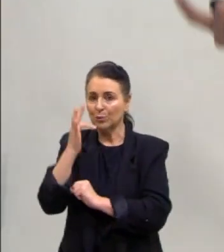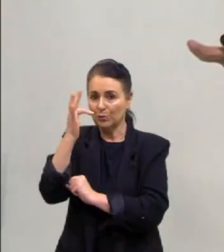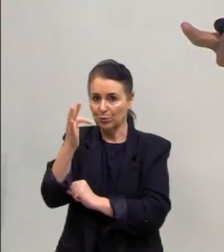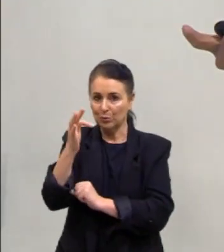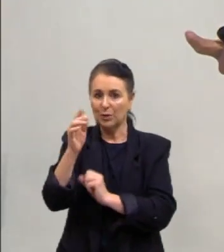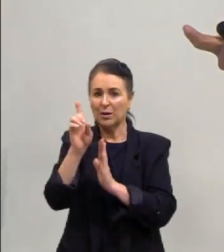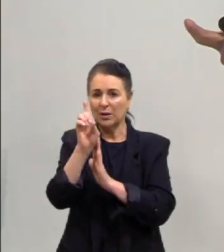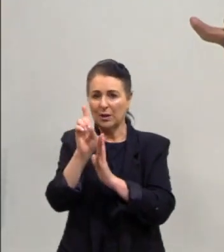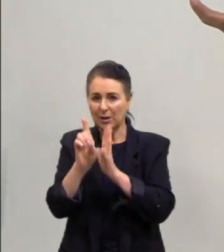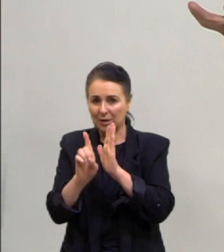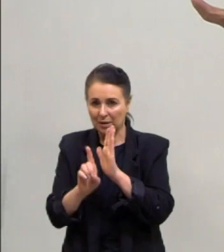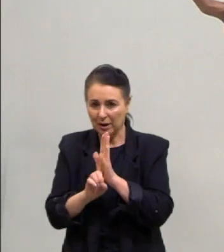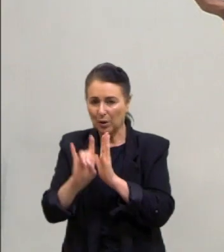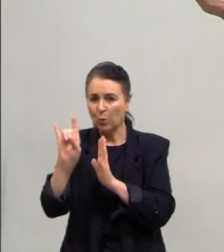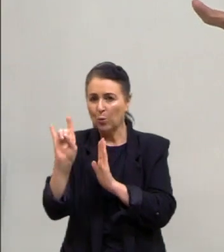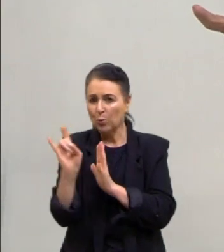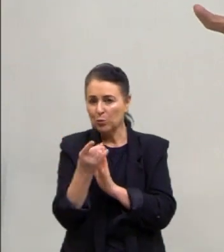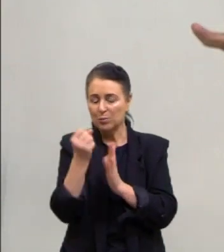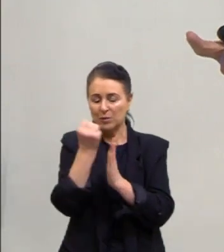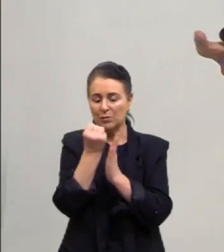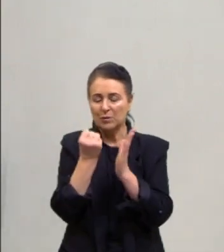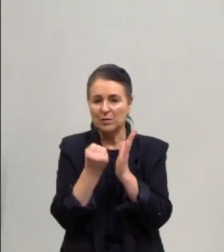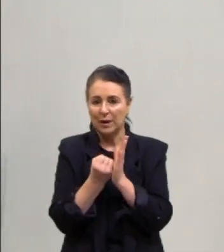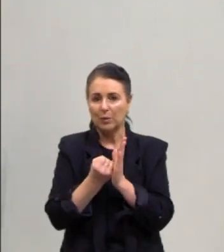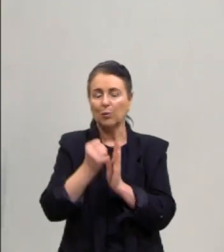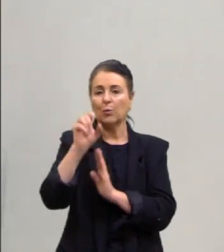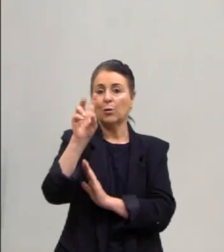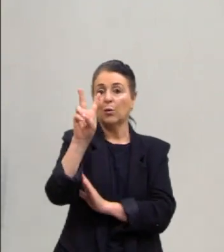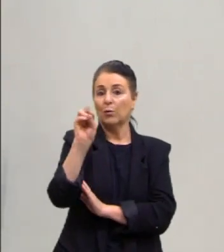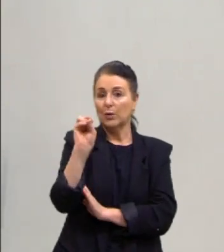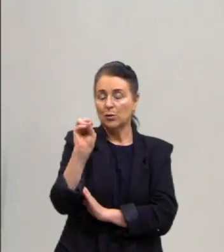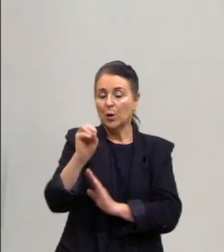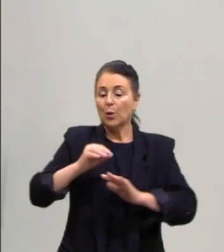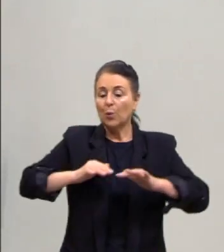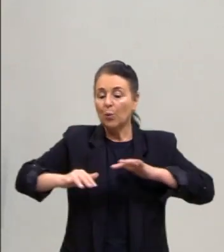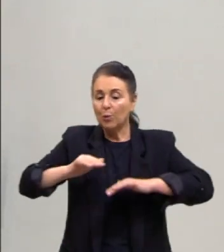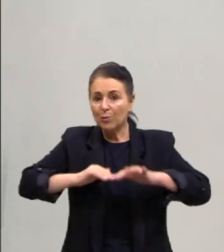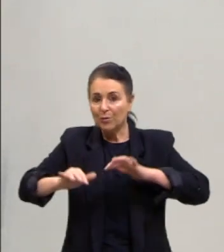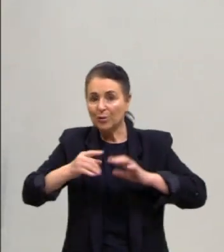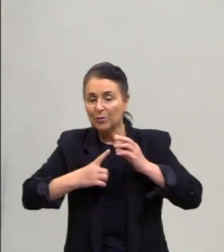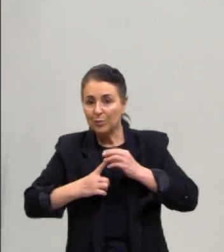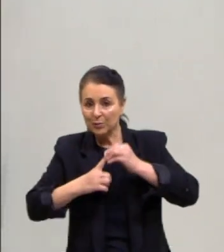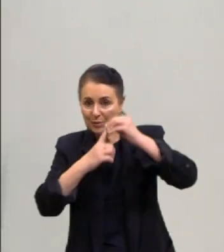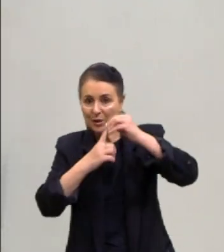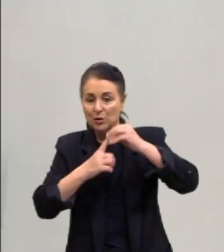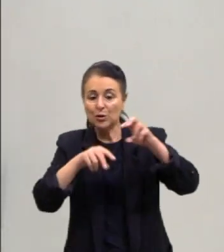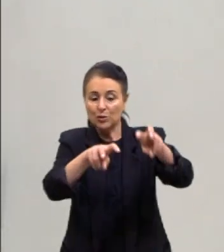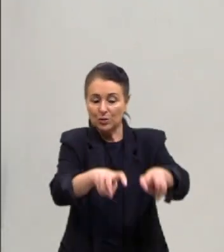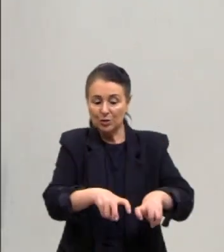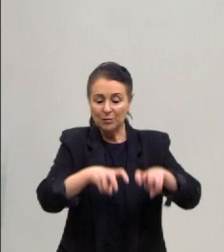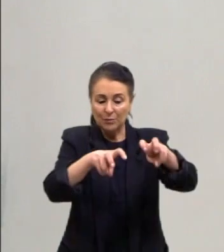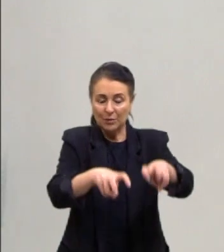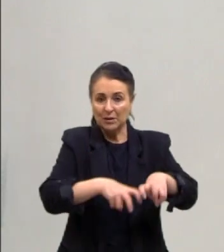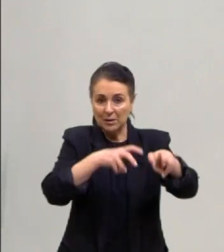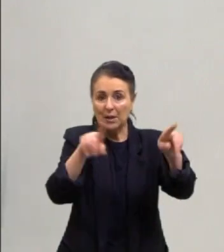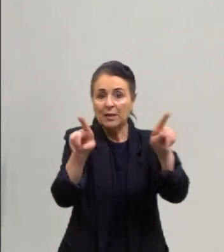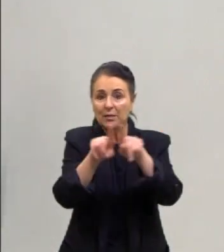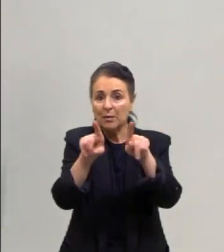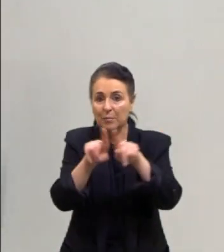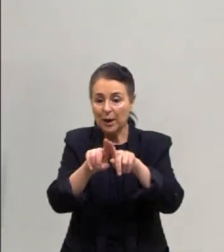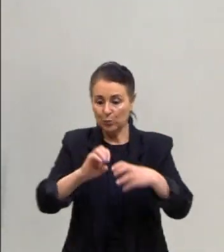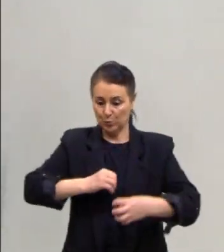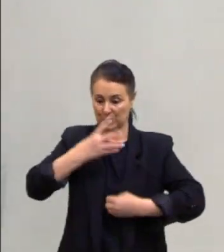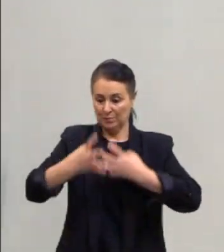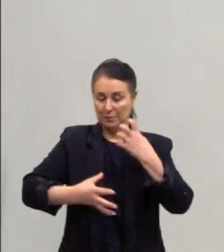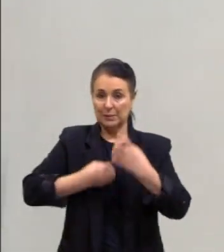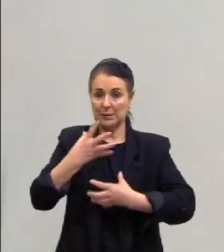já nas últimas décadas do século 20 né um movimento aí principalmente de camponeses também com inspiração